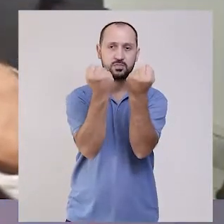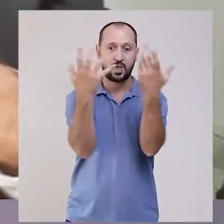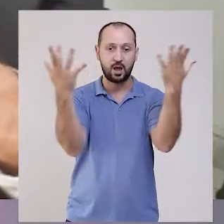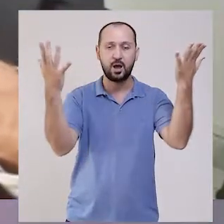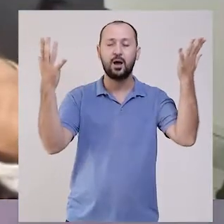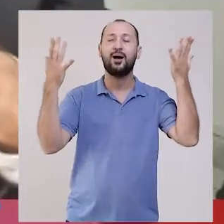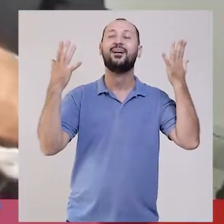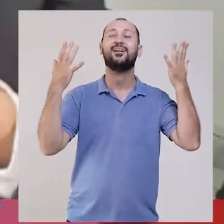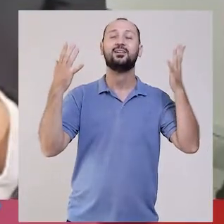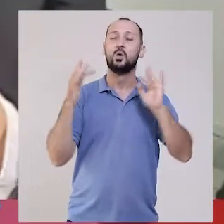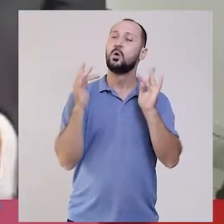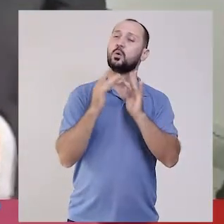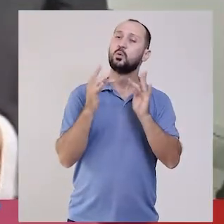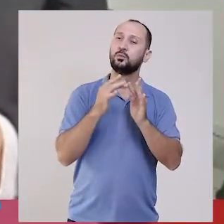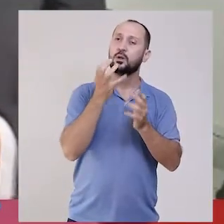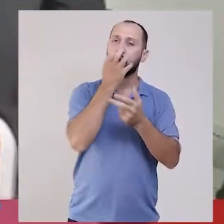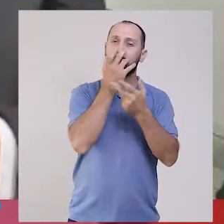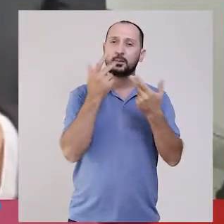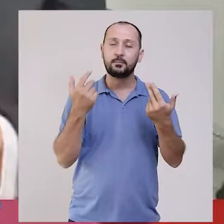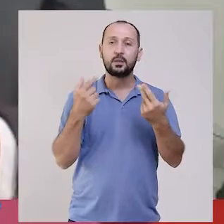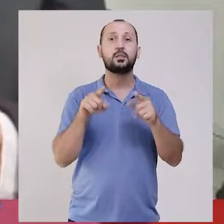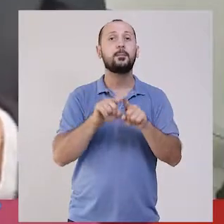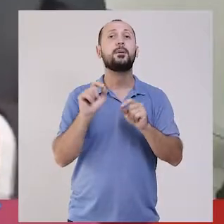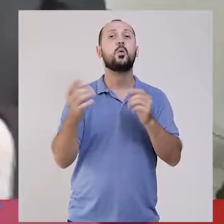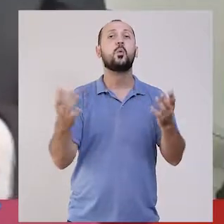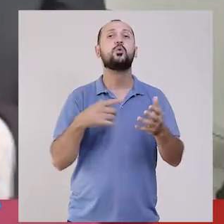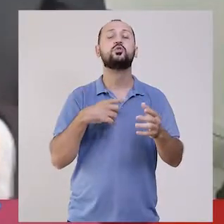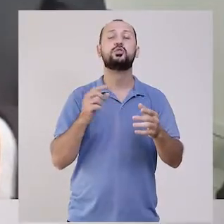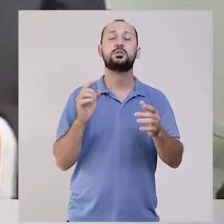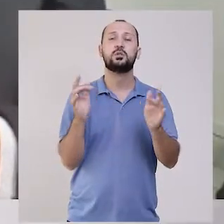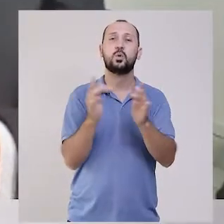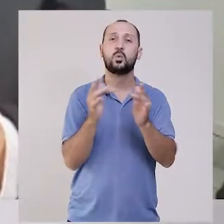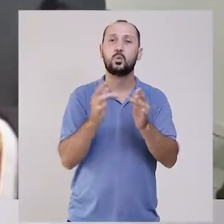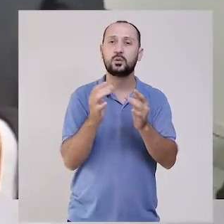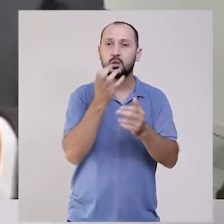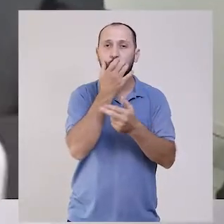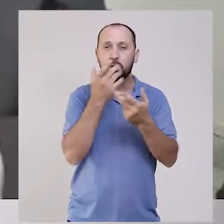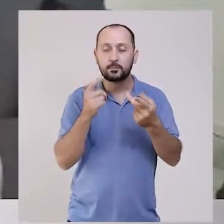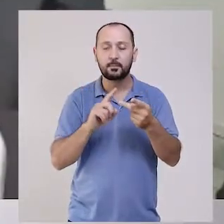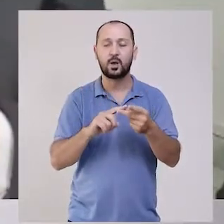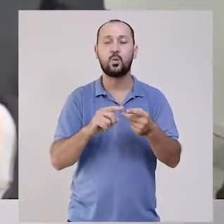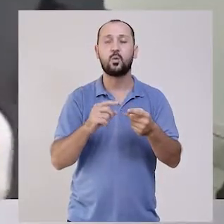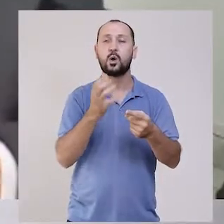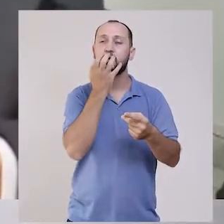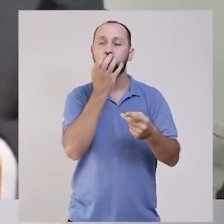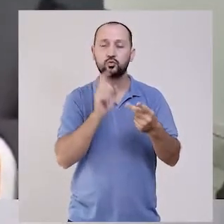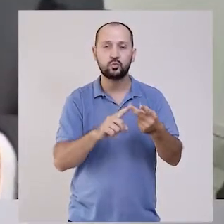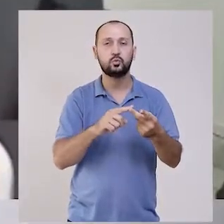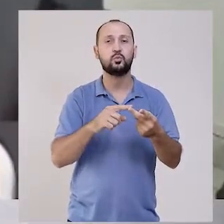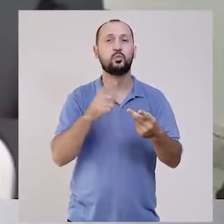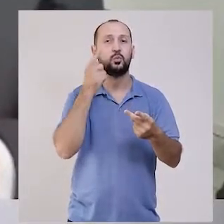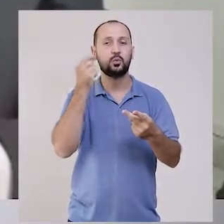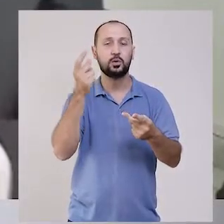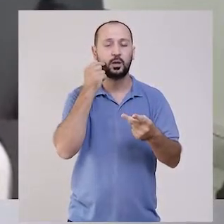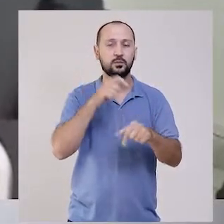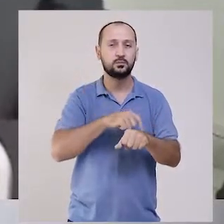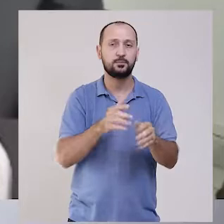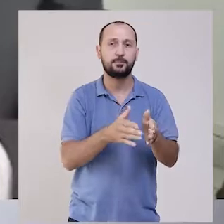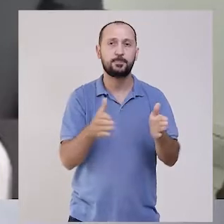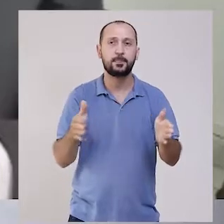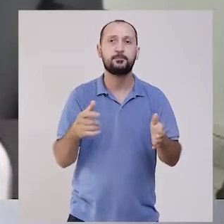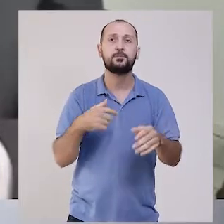natureza, é o contato com animais. A pet terapia, por exemplo, um cachorrinho, um gatinho nessa